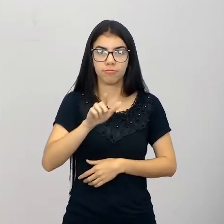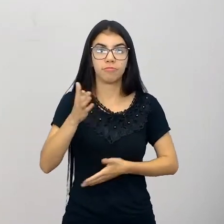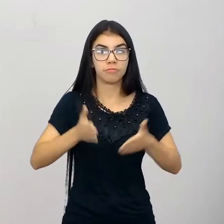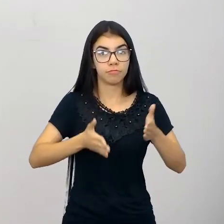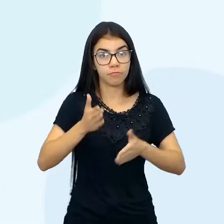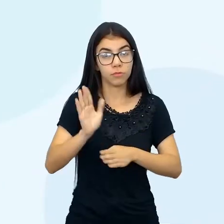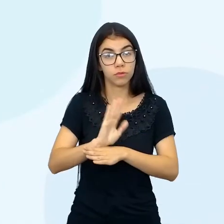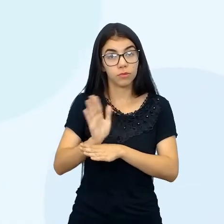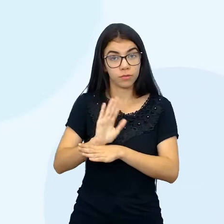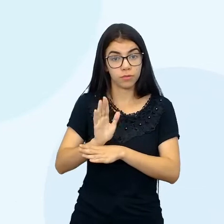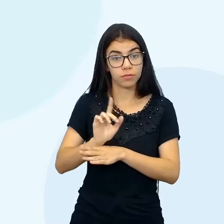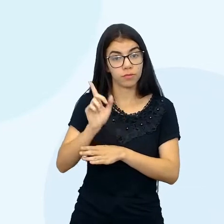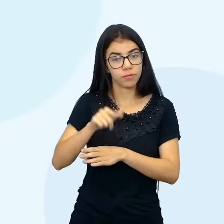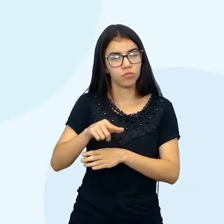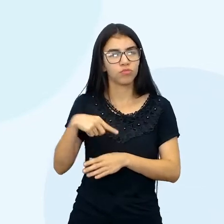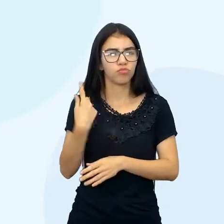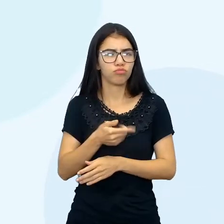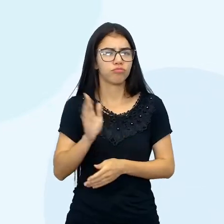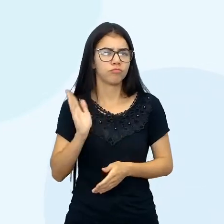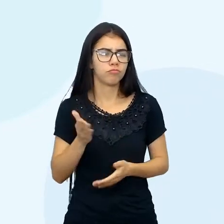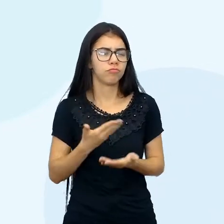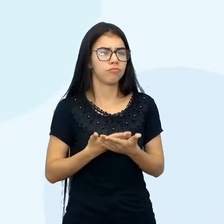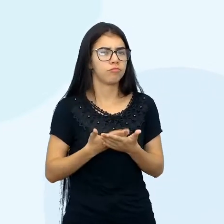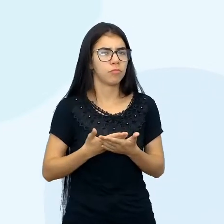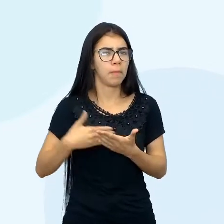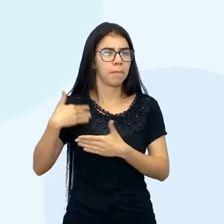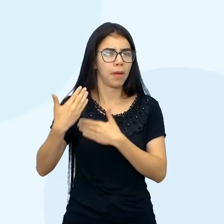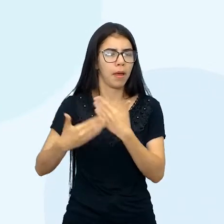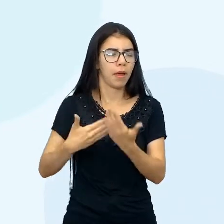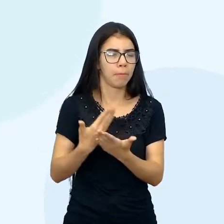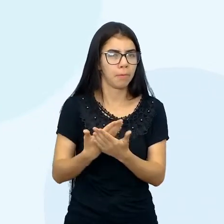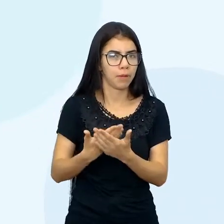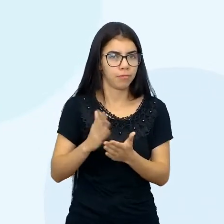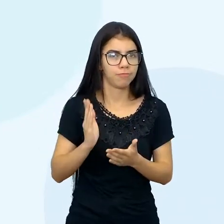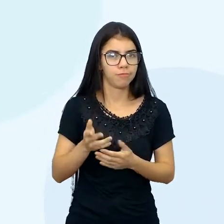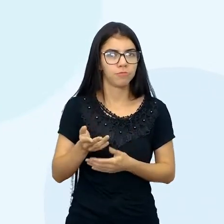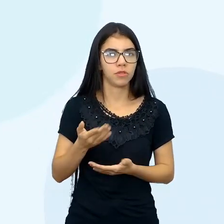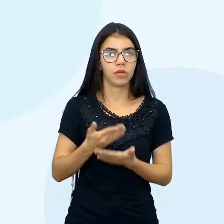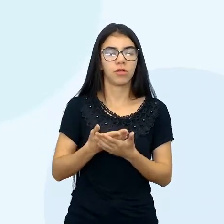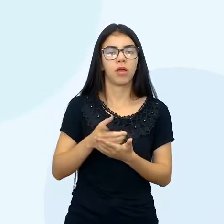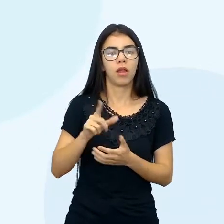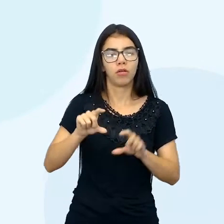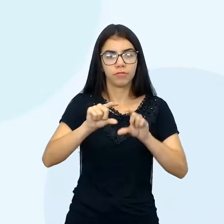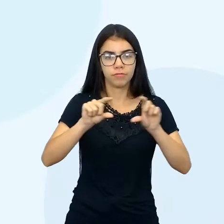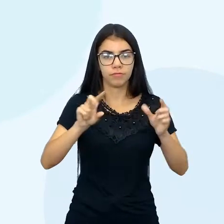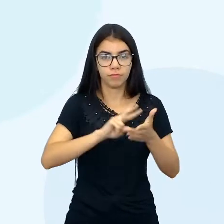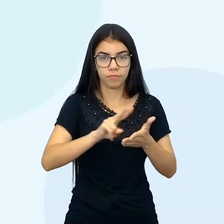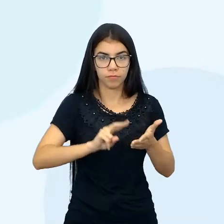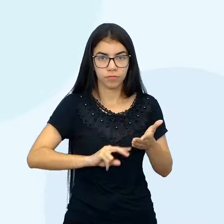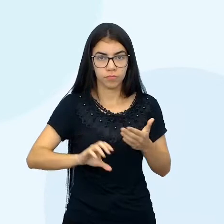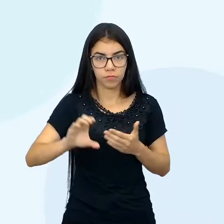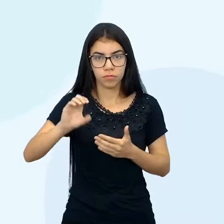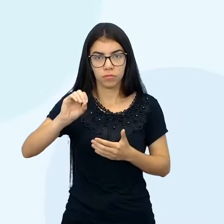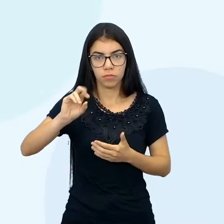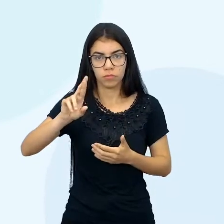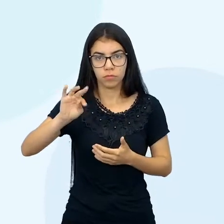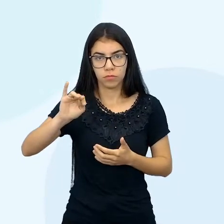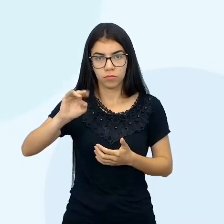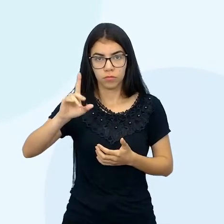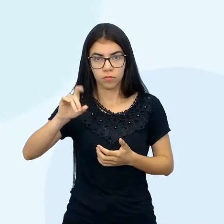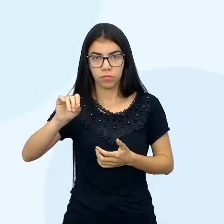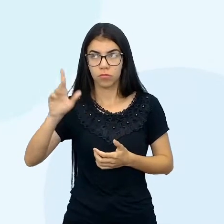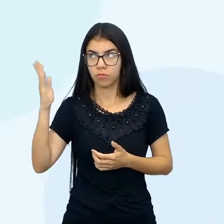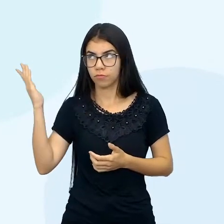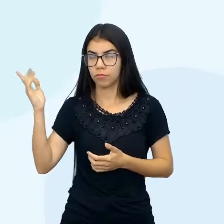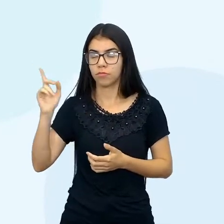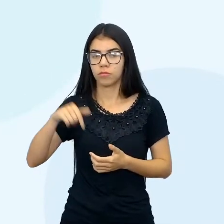processo cinematográfico. Muito do que nós já vimos ao longo dessas aulas. Olha só que bacana. Vou ler só um trechinho do Cortiço. Olha só.